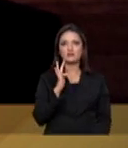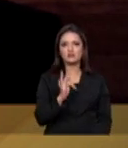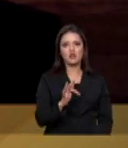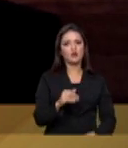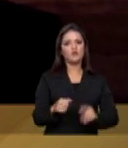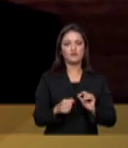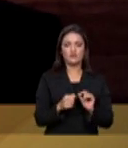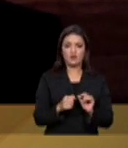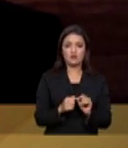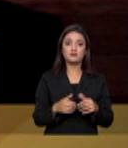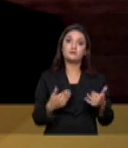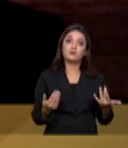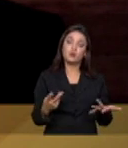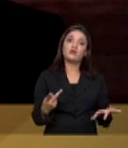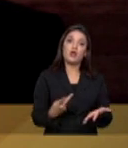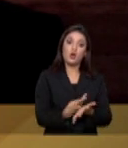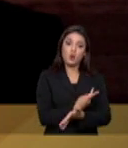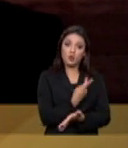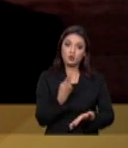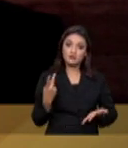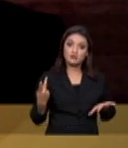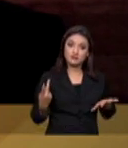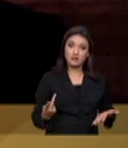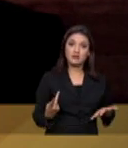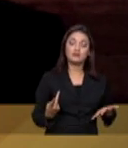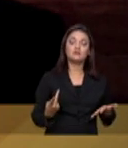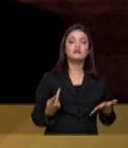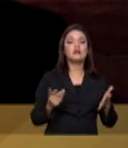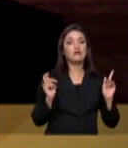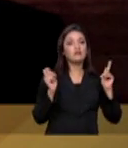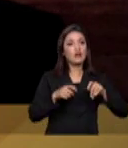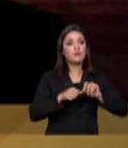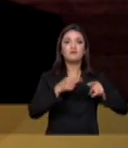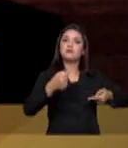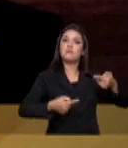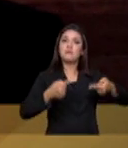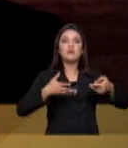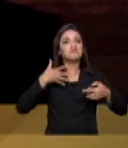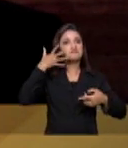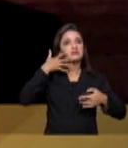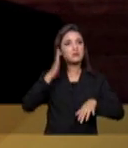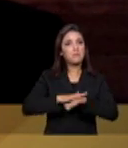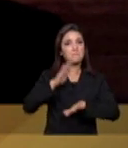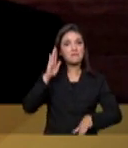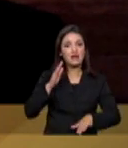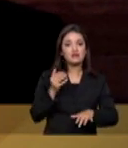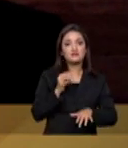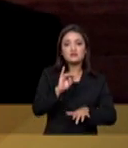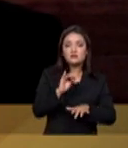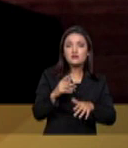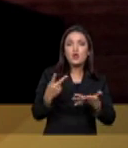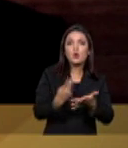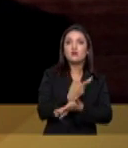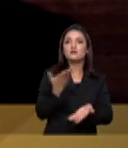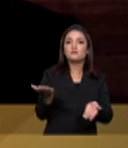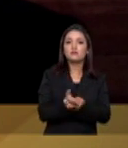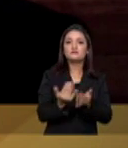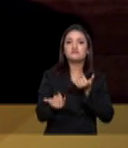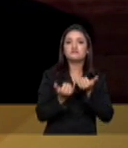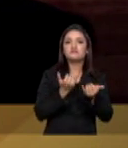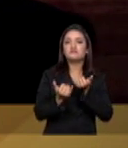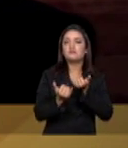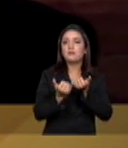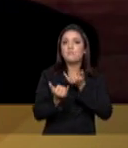do que decorre um elevado ônus argumentativo nos casos em que circo jipe da superação